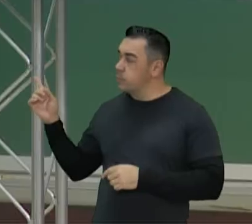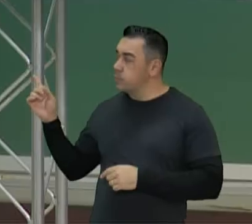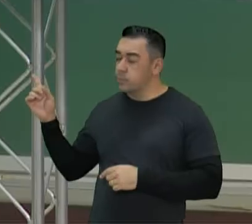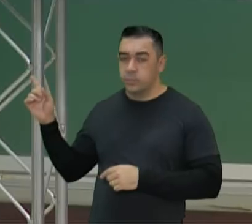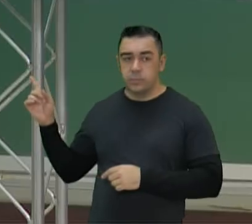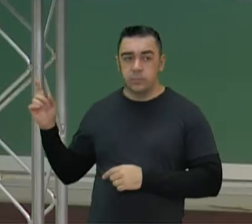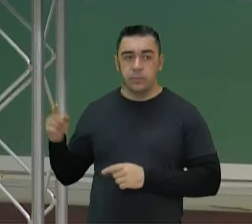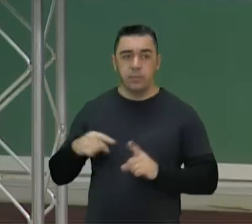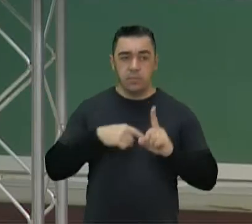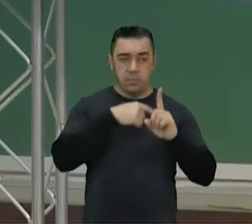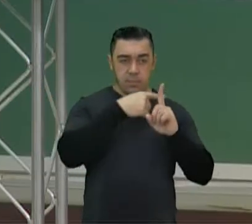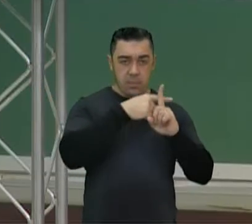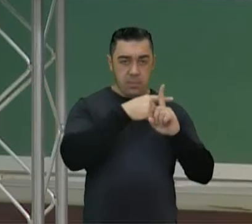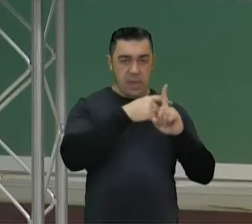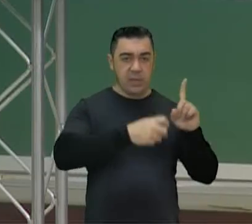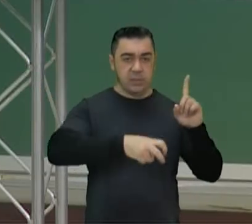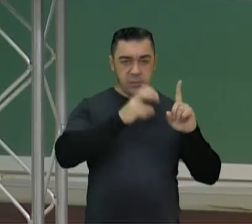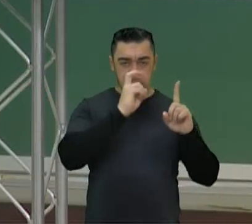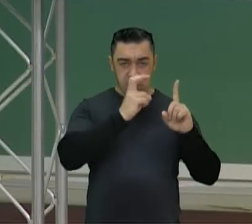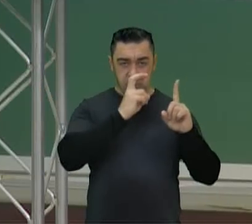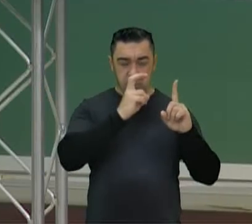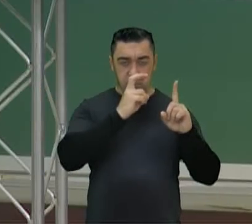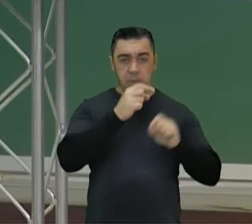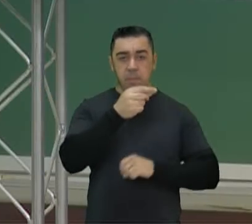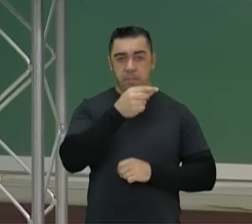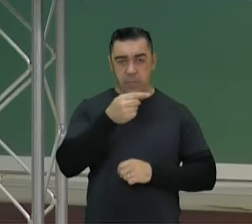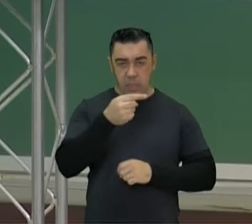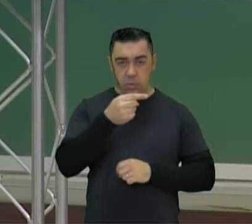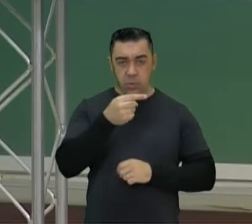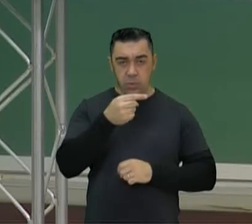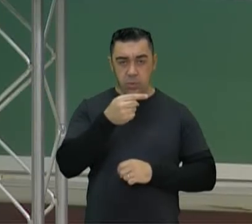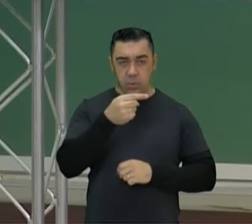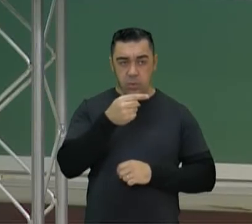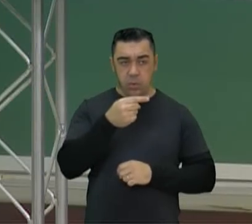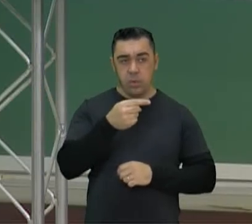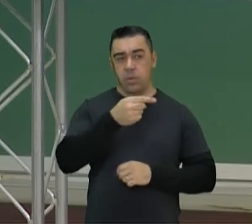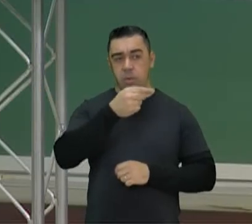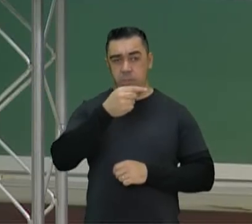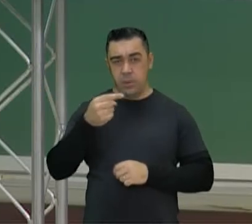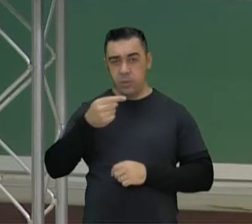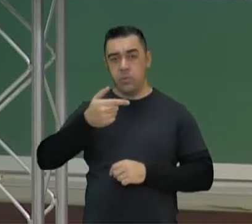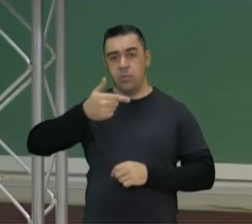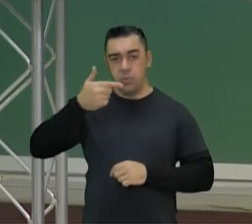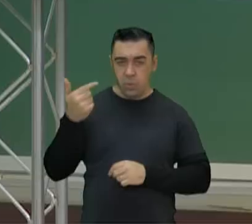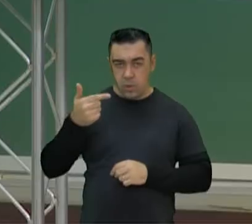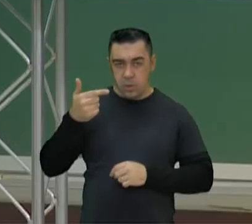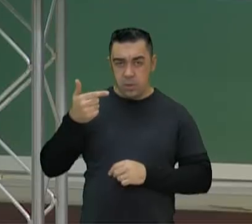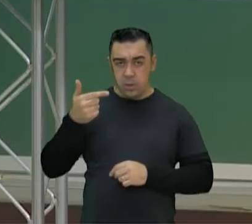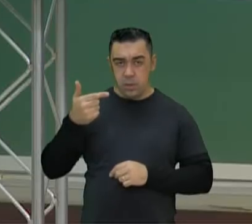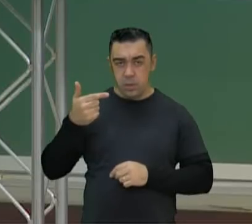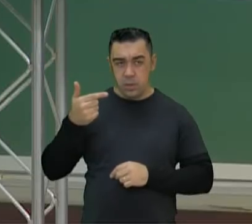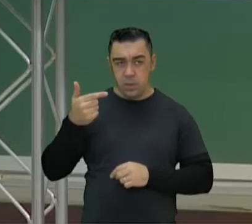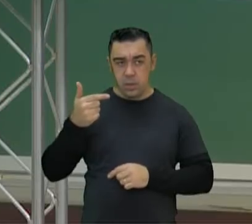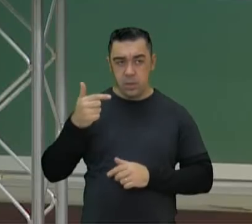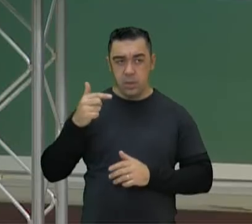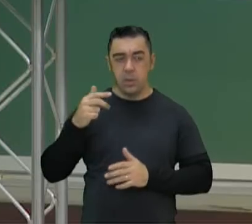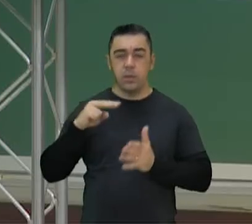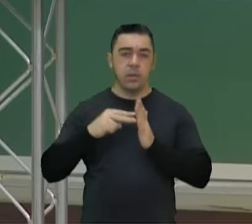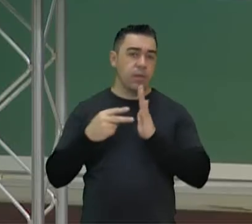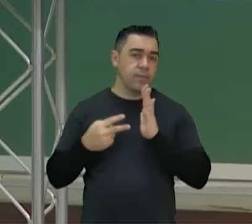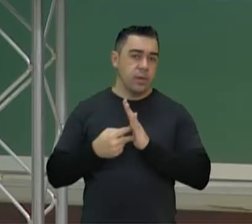Mais 5, o valor positivo, menos o valor menos 2 negativo,